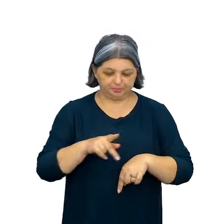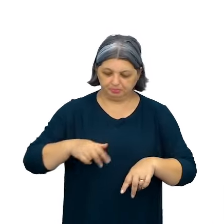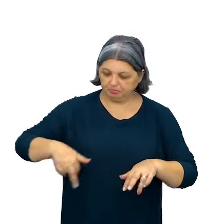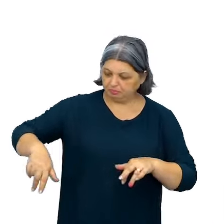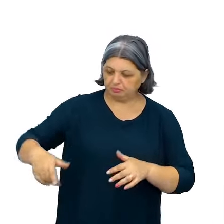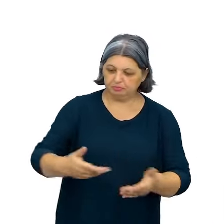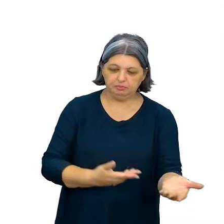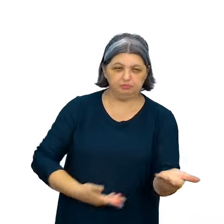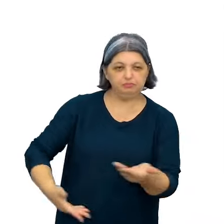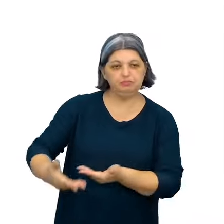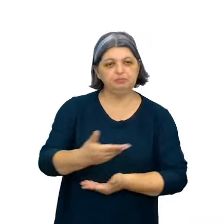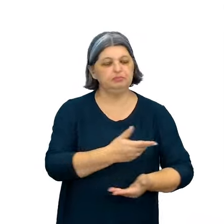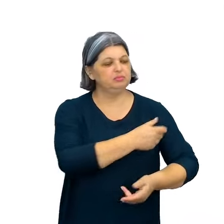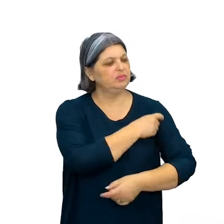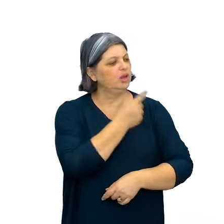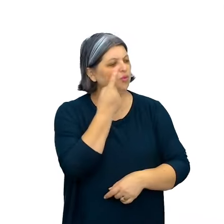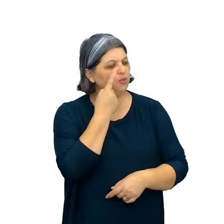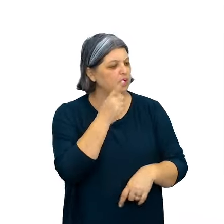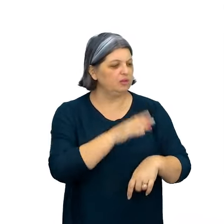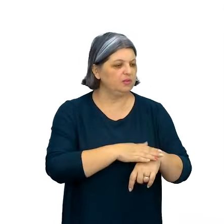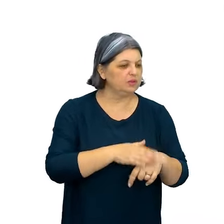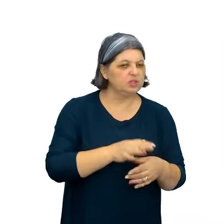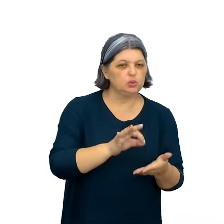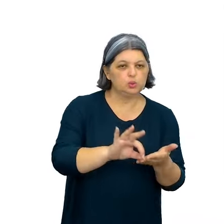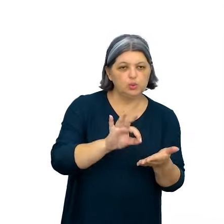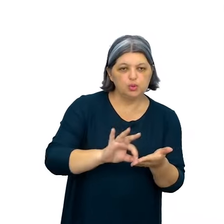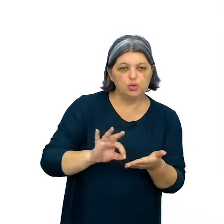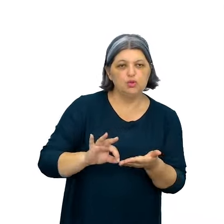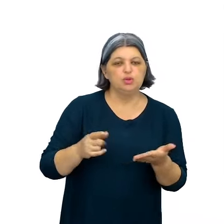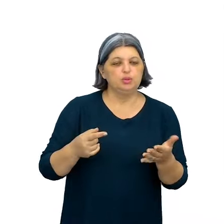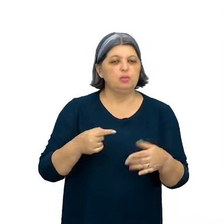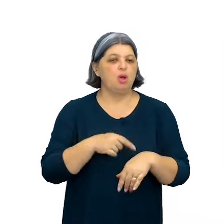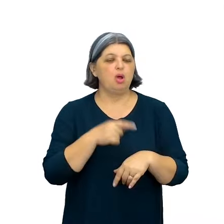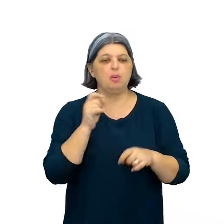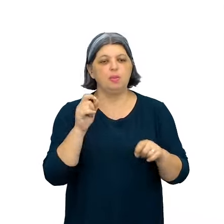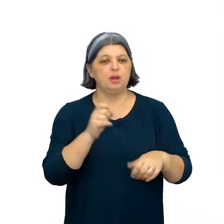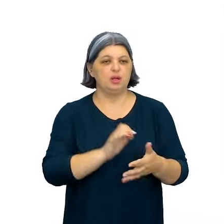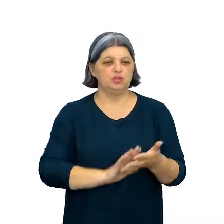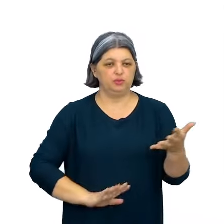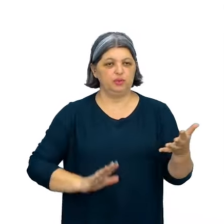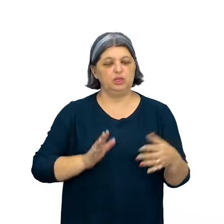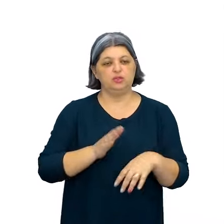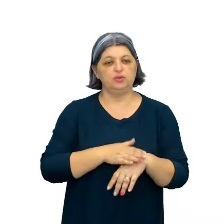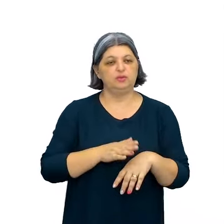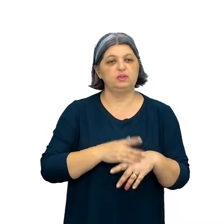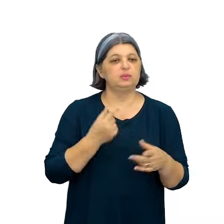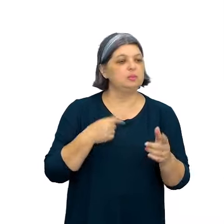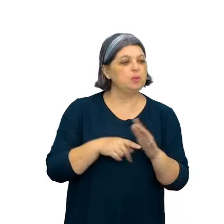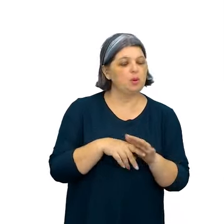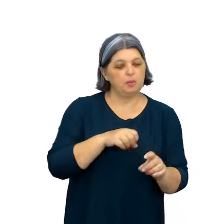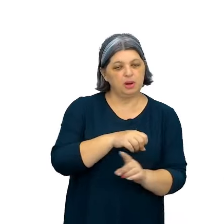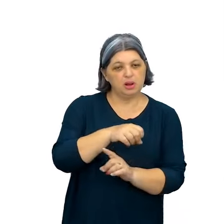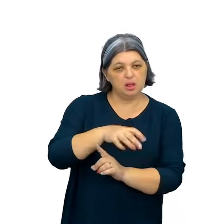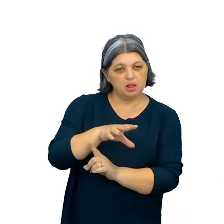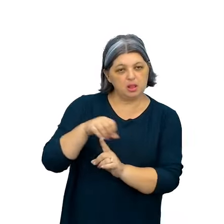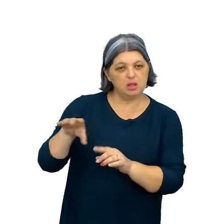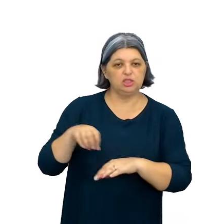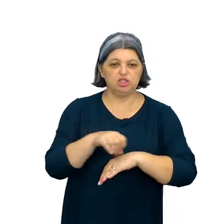com os alunos e ver o que eles estão fazendo, corrigindo já em loco ali as atividades, né, fazendo as interferências necessárias,